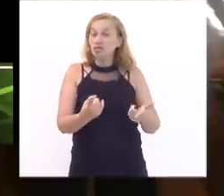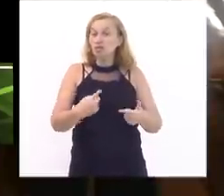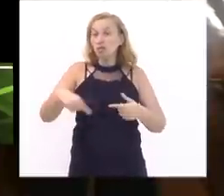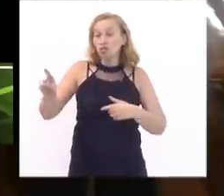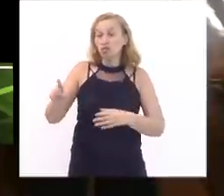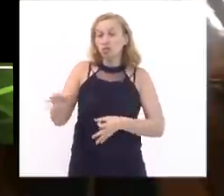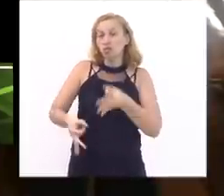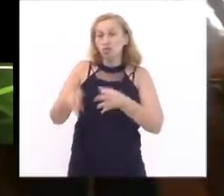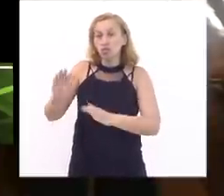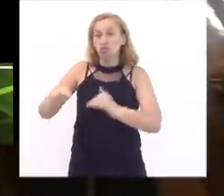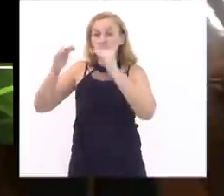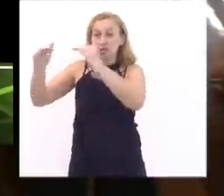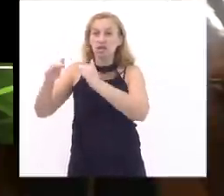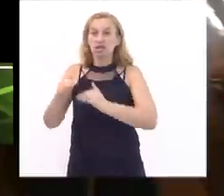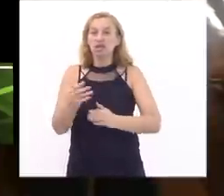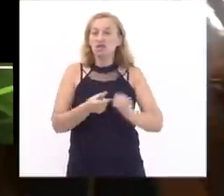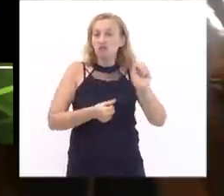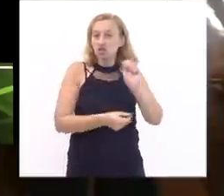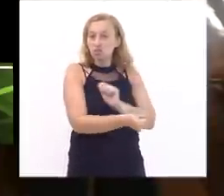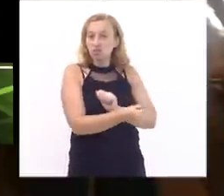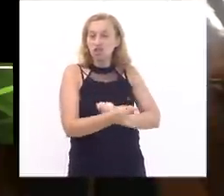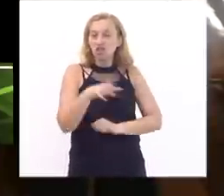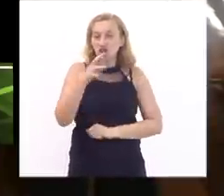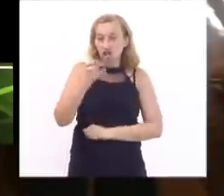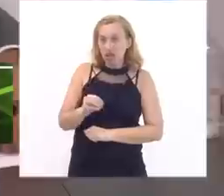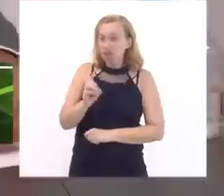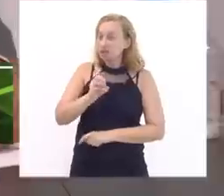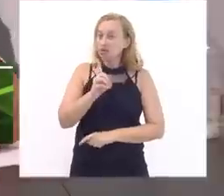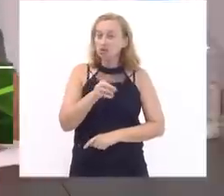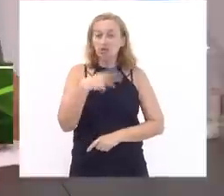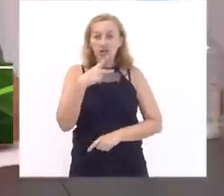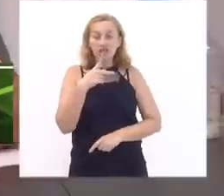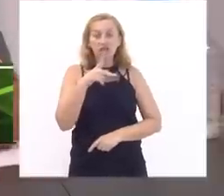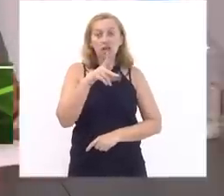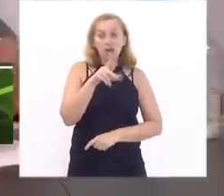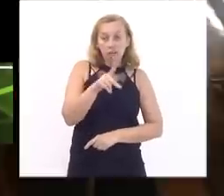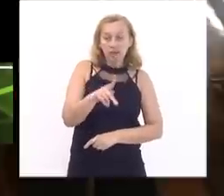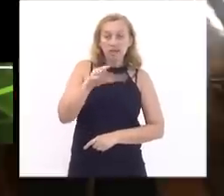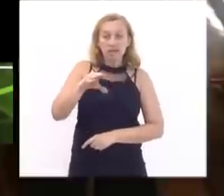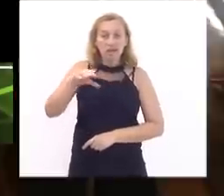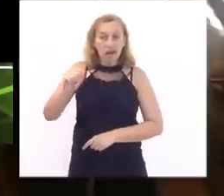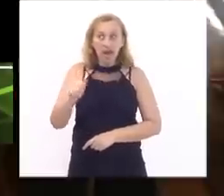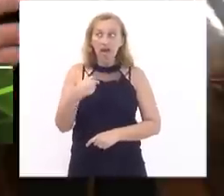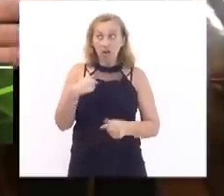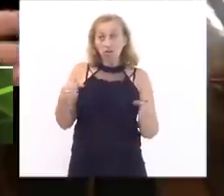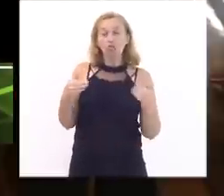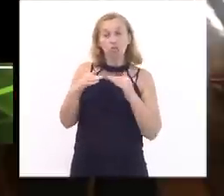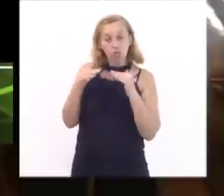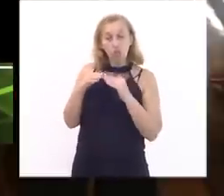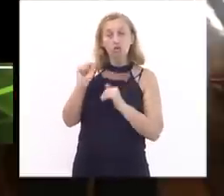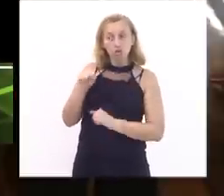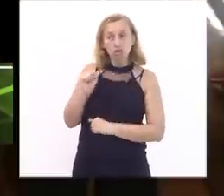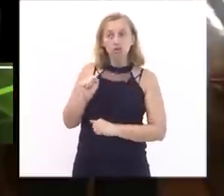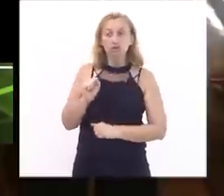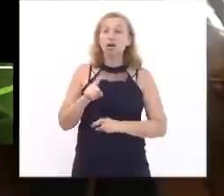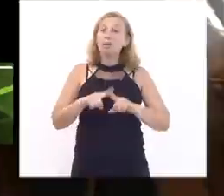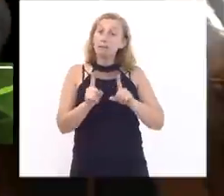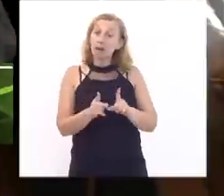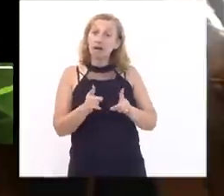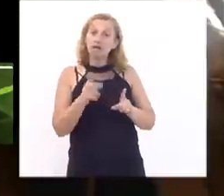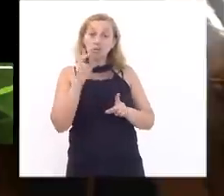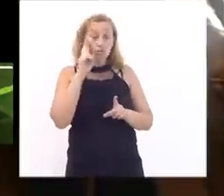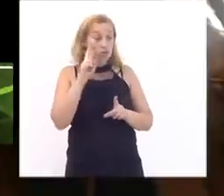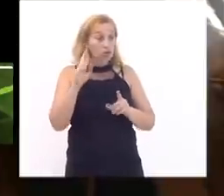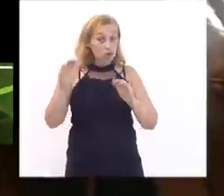investimento. E o triênio. Ah, nós estamos falando da correção do IPCA, né? Eu estou até concordando, por isso que. Mas o senhor